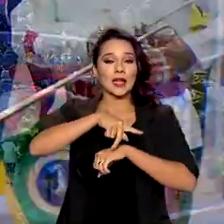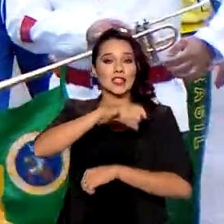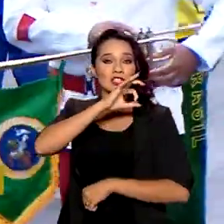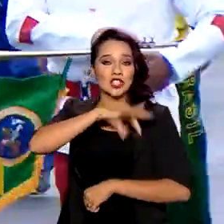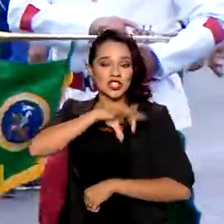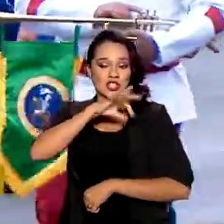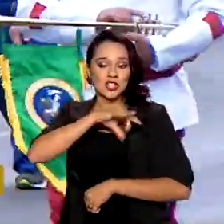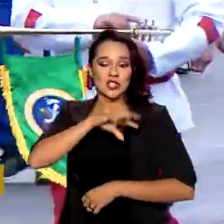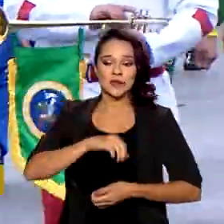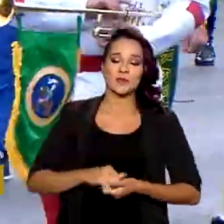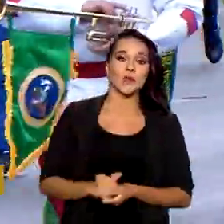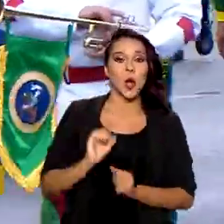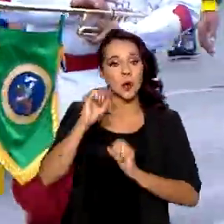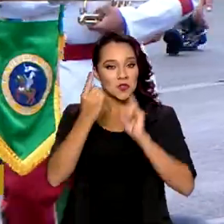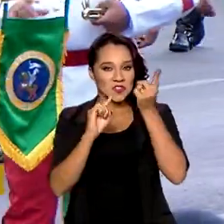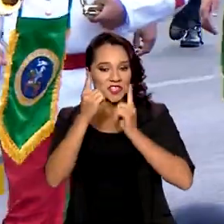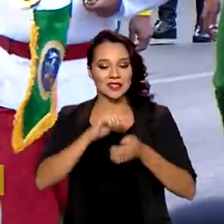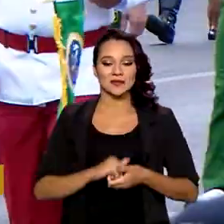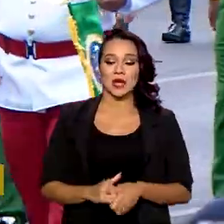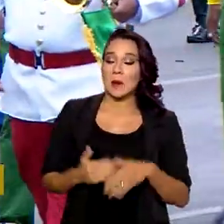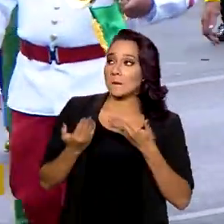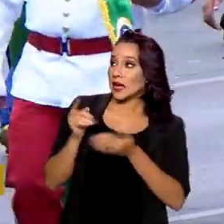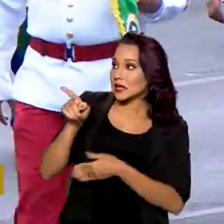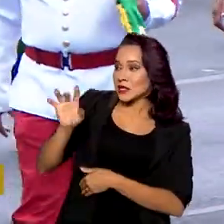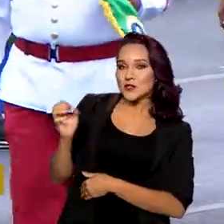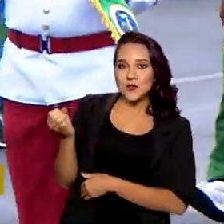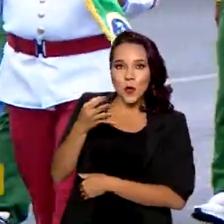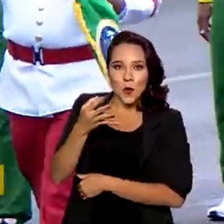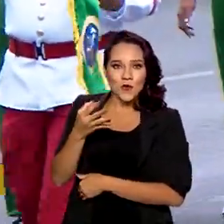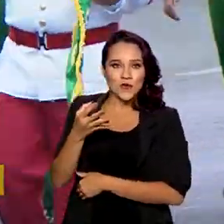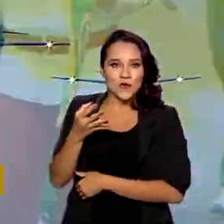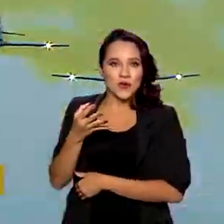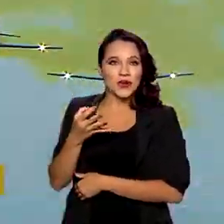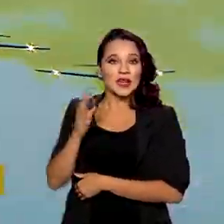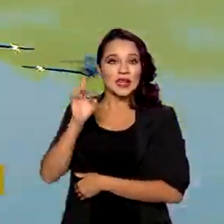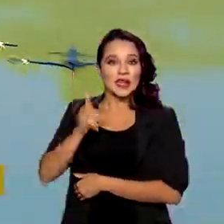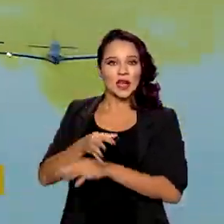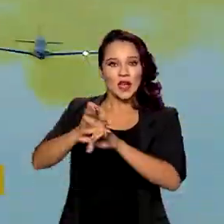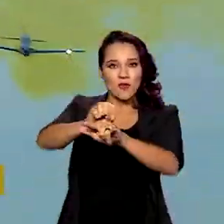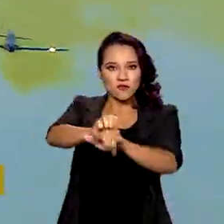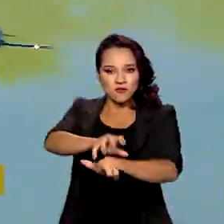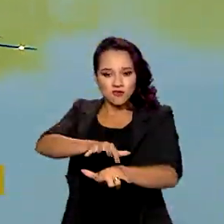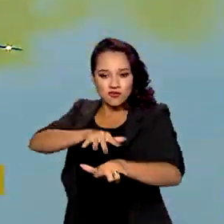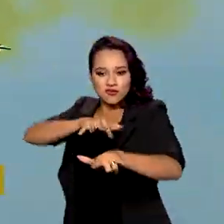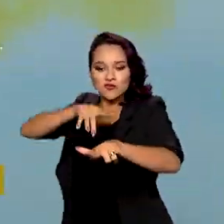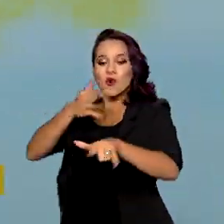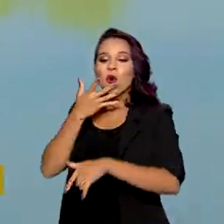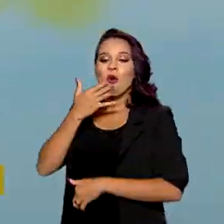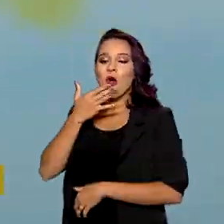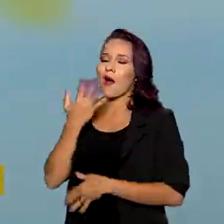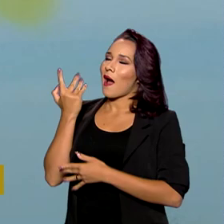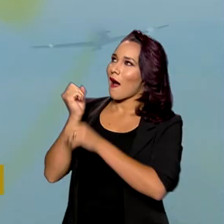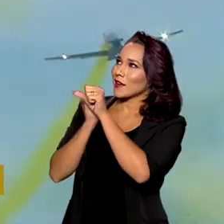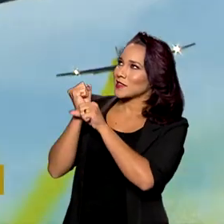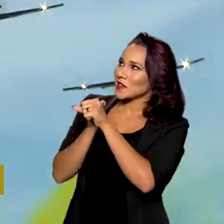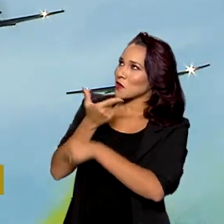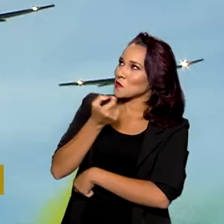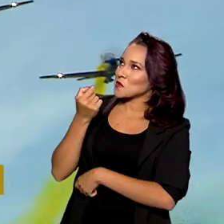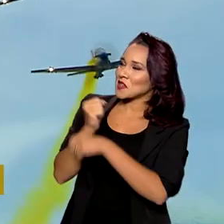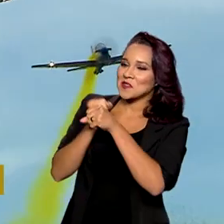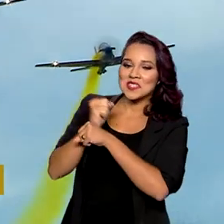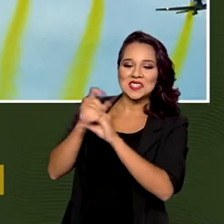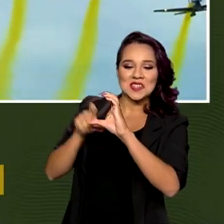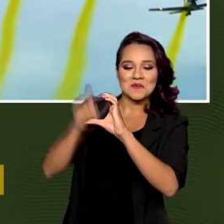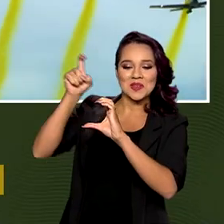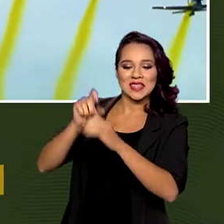lá presente, né? Mas esse fato inédito aí da fumaça colorida é agora desse bicentenário em